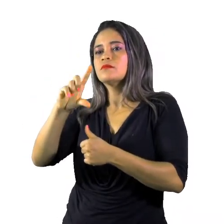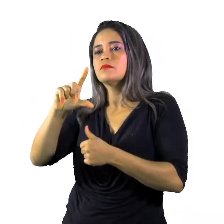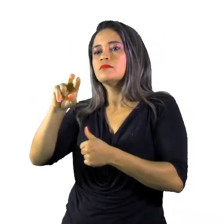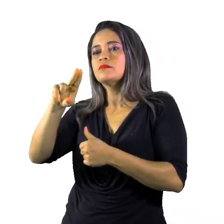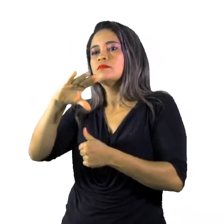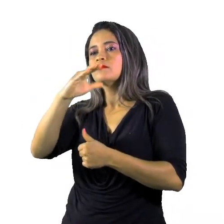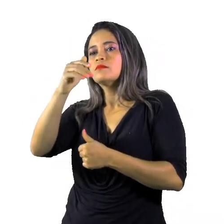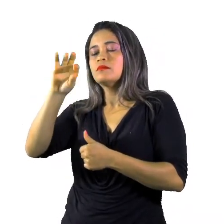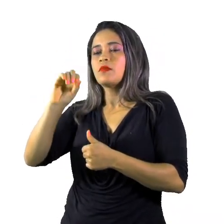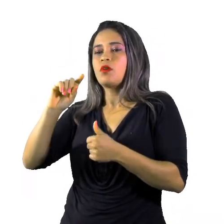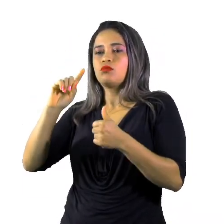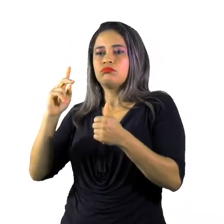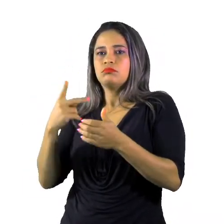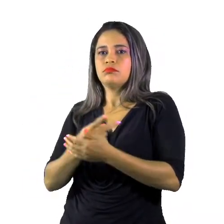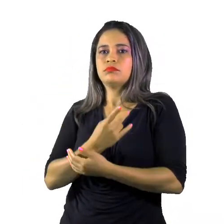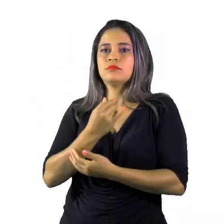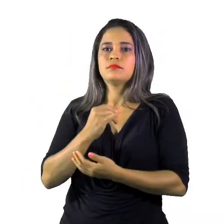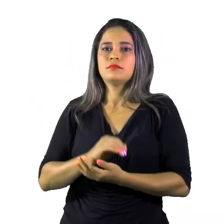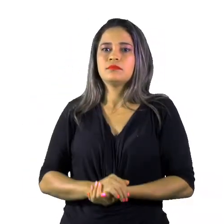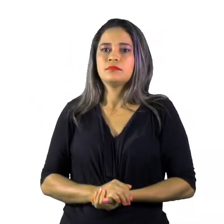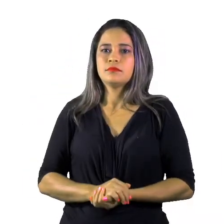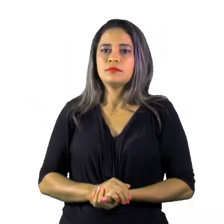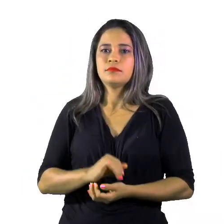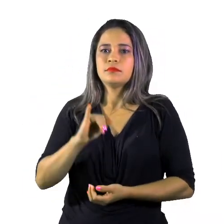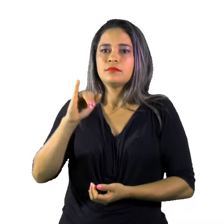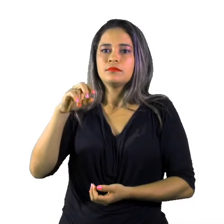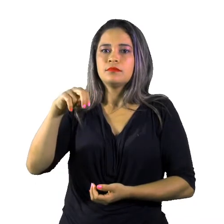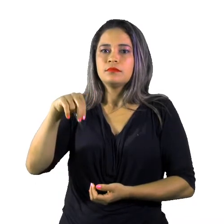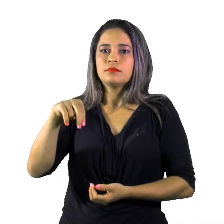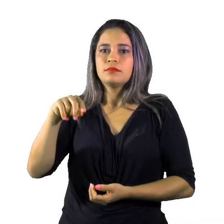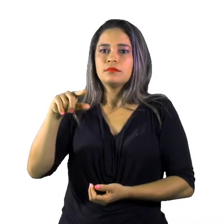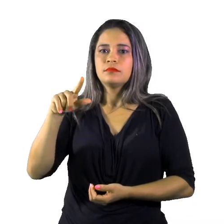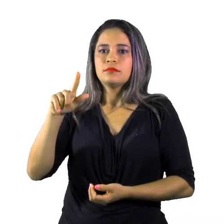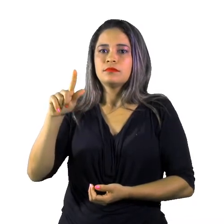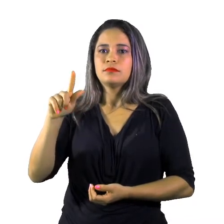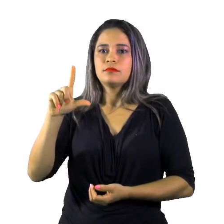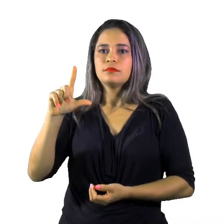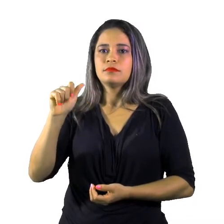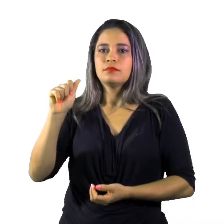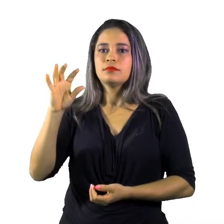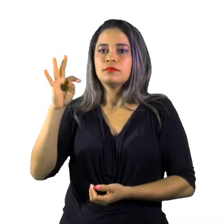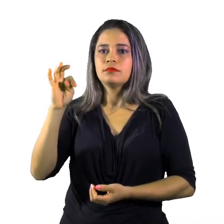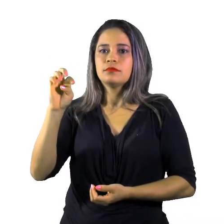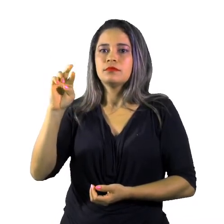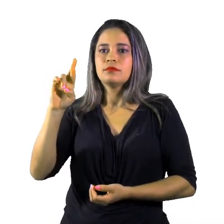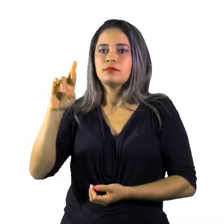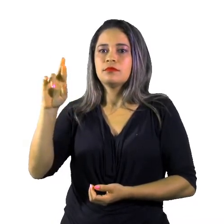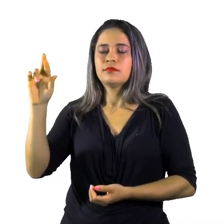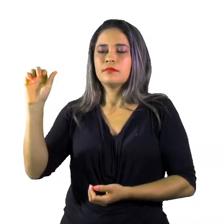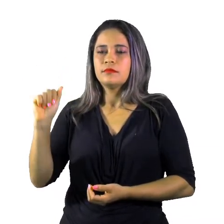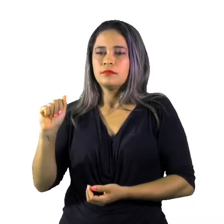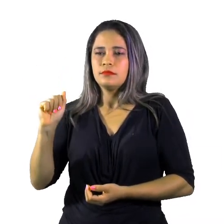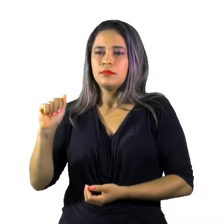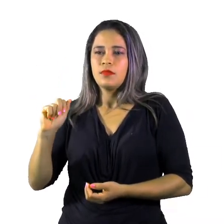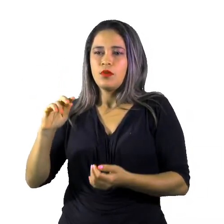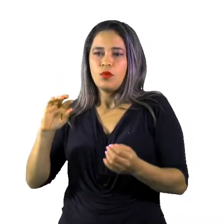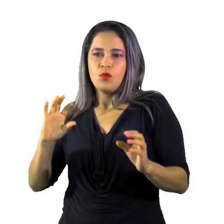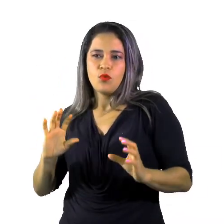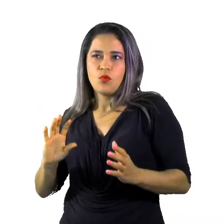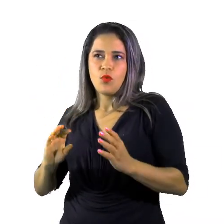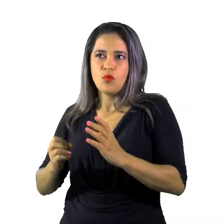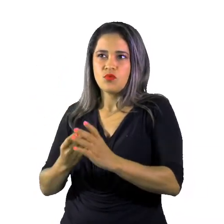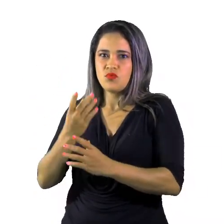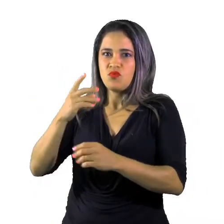Inglaterra, a gente vai ver um pouquinho mais à frente, espacializando no mapa, na região de Manchester, tá, pessoal? Com a descoberta do